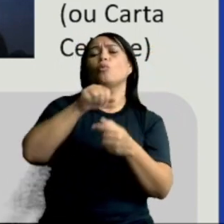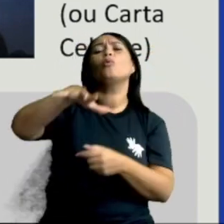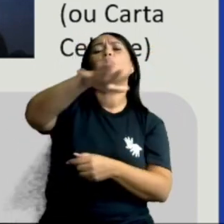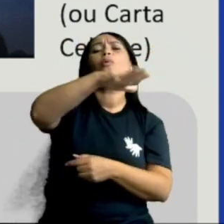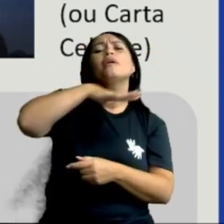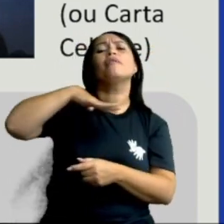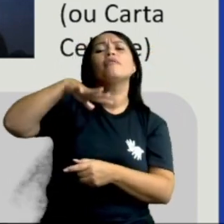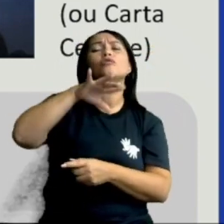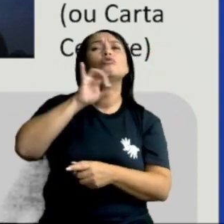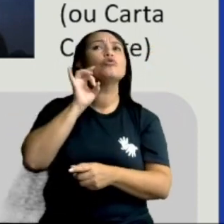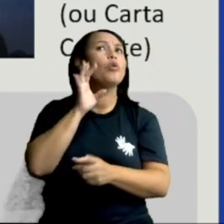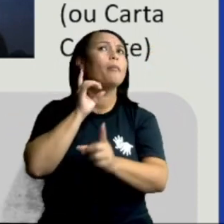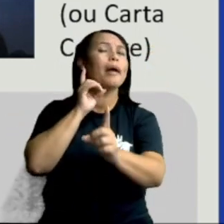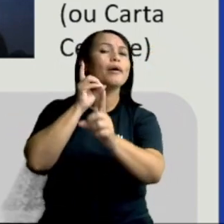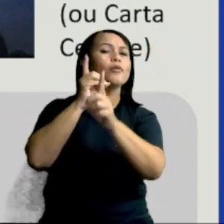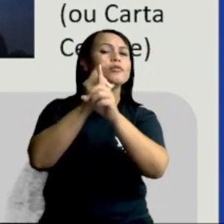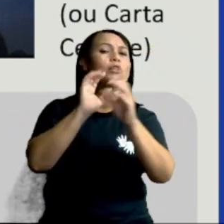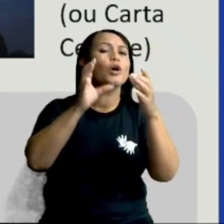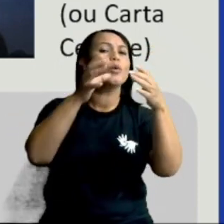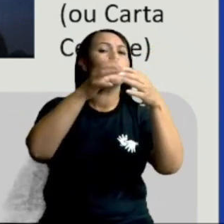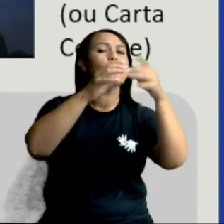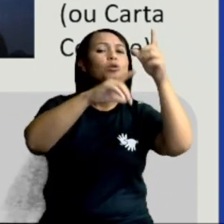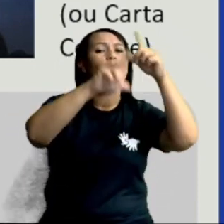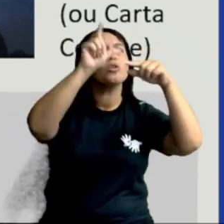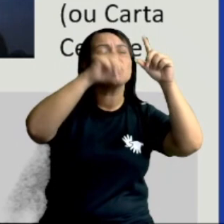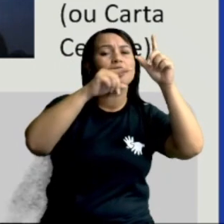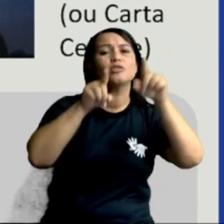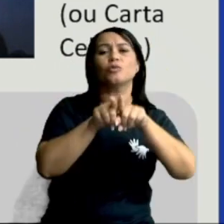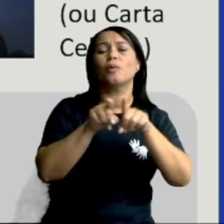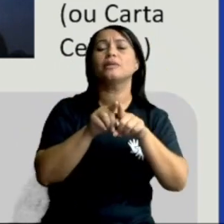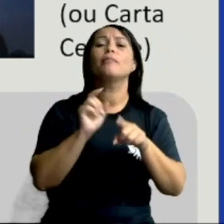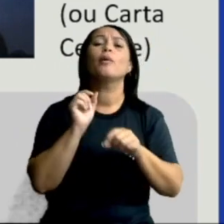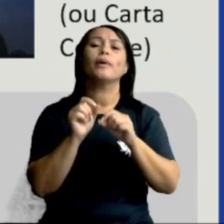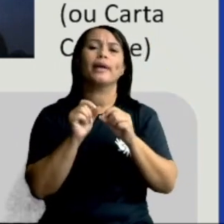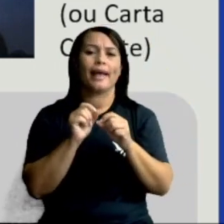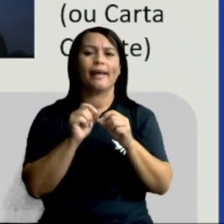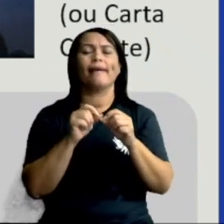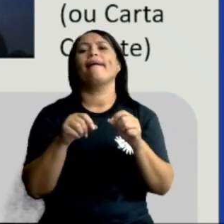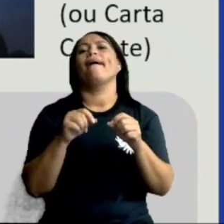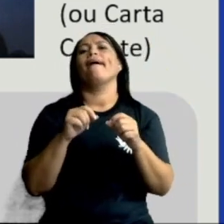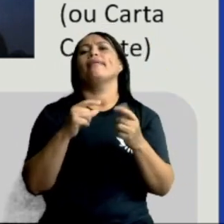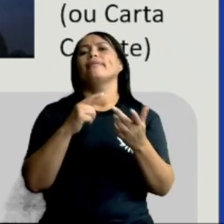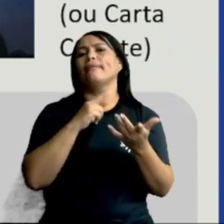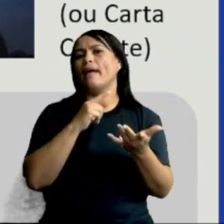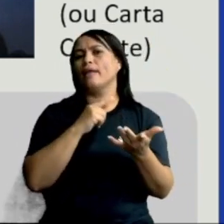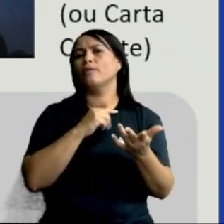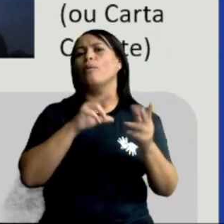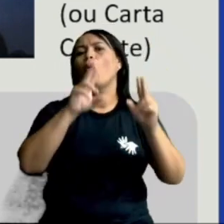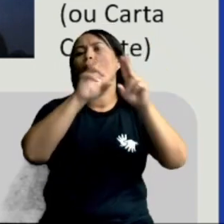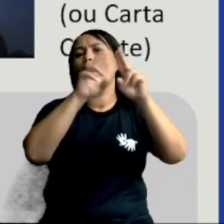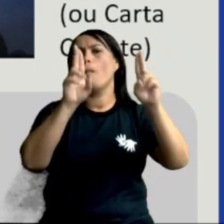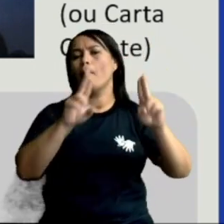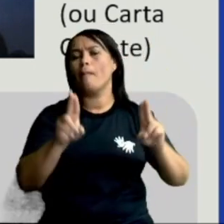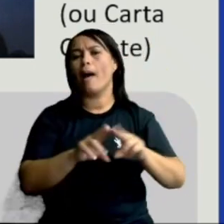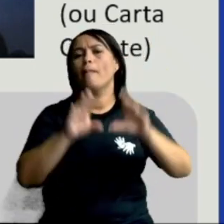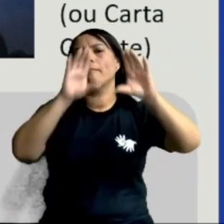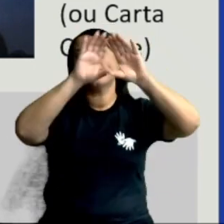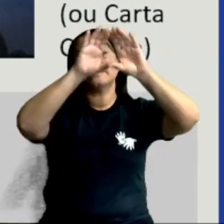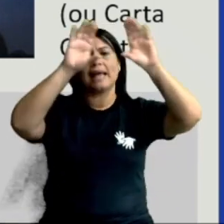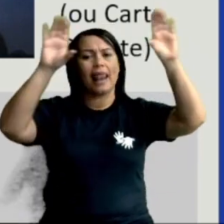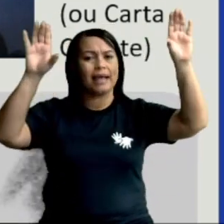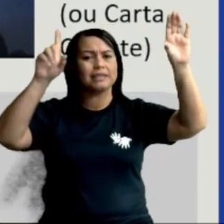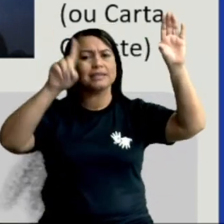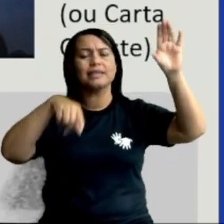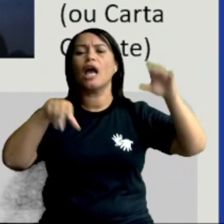apenas para localizar as constelações e os astros. Então, além do mapa celeste que era